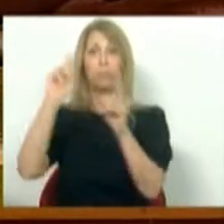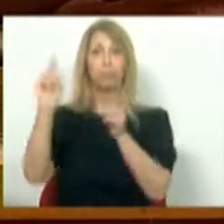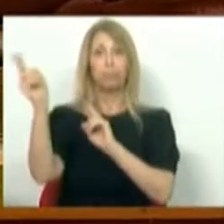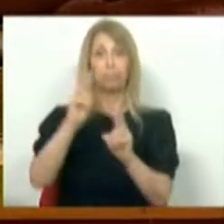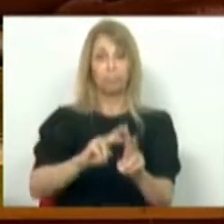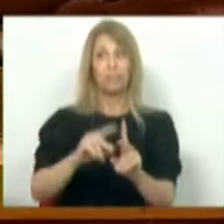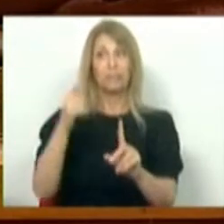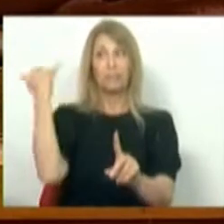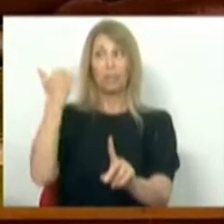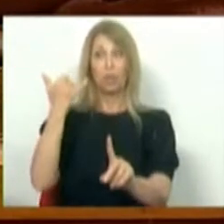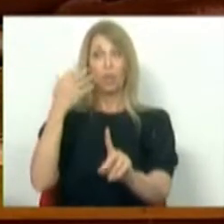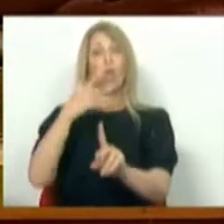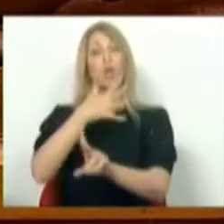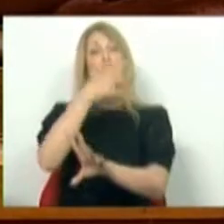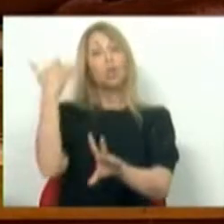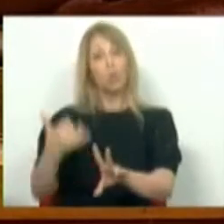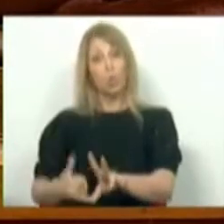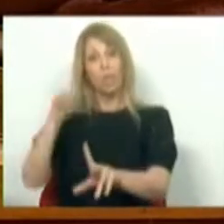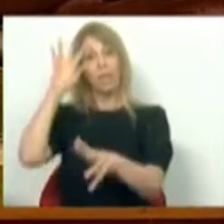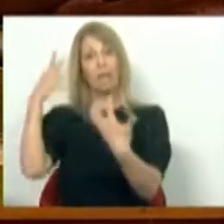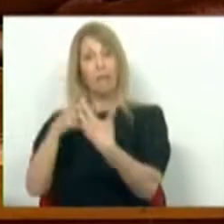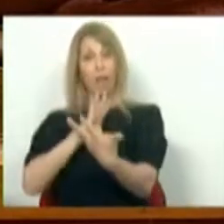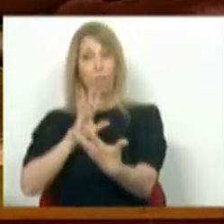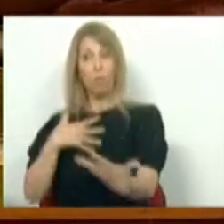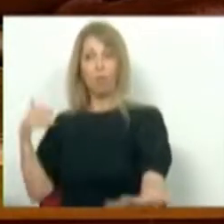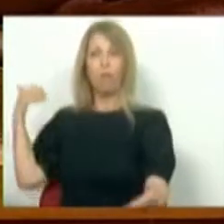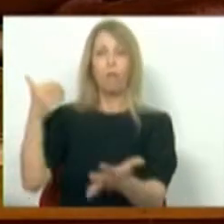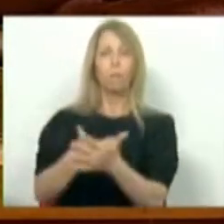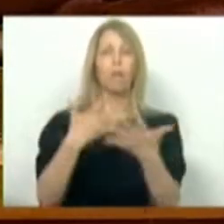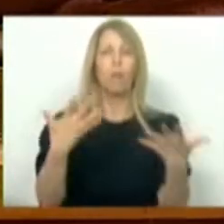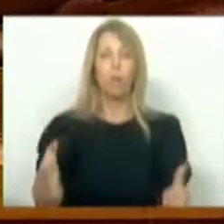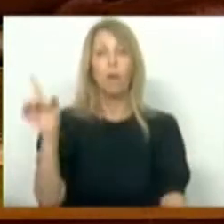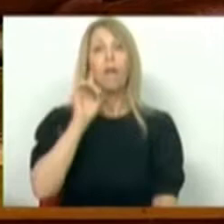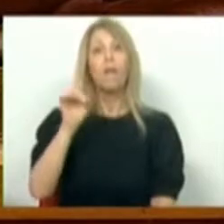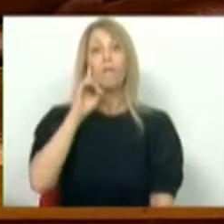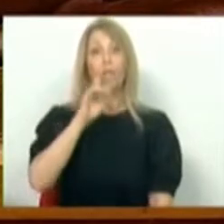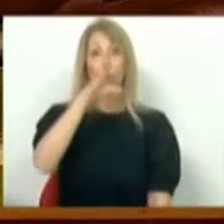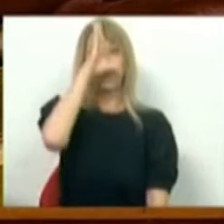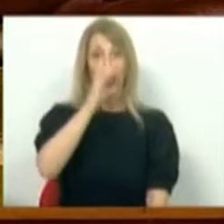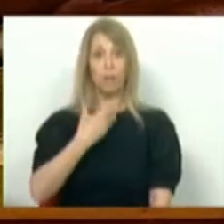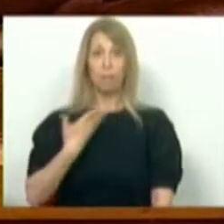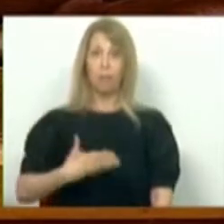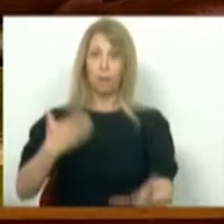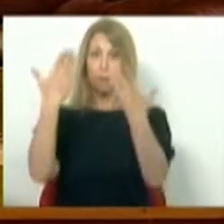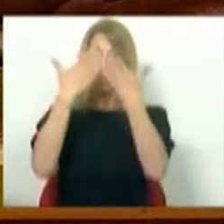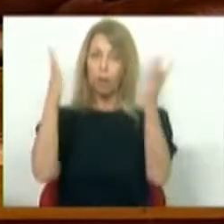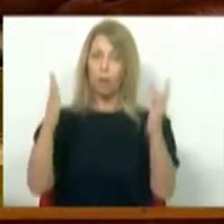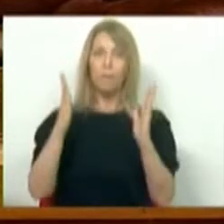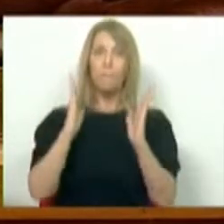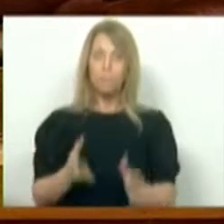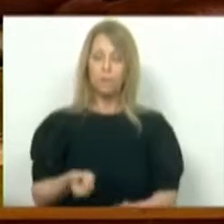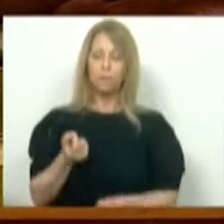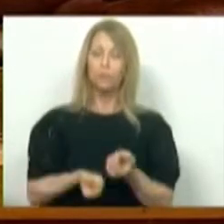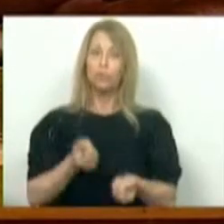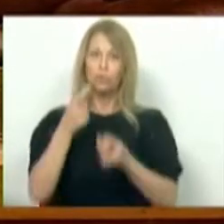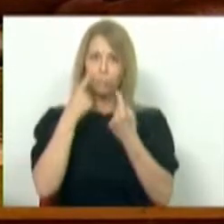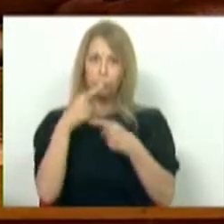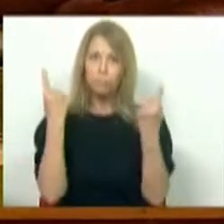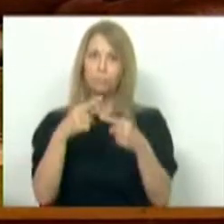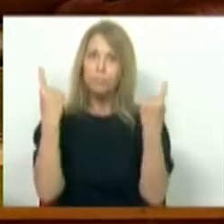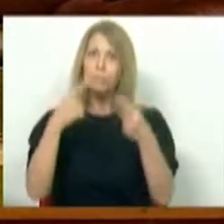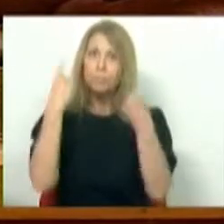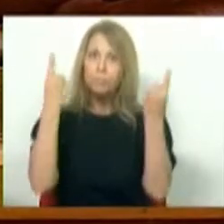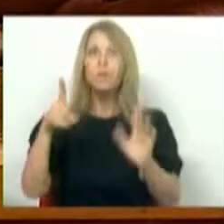Guerra Mundial. Os valores do Estado de Direito democrático têm que ser permanentemente reafirmados e